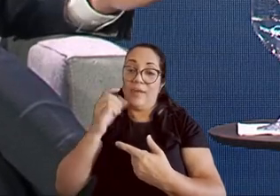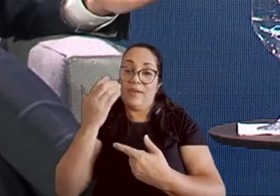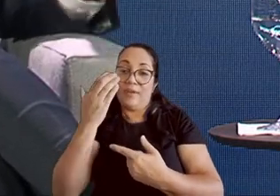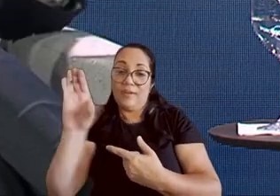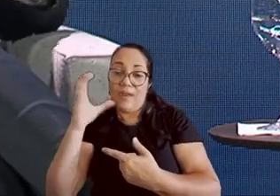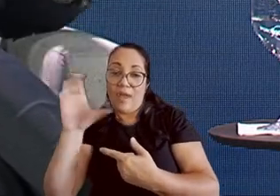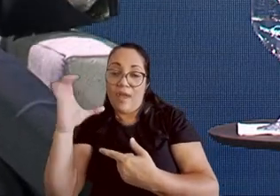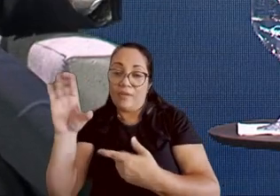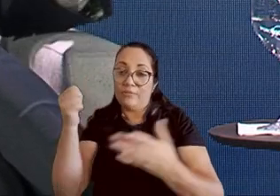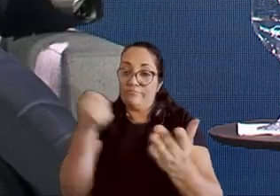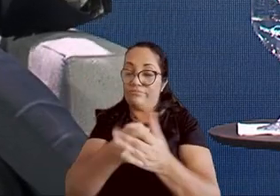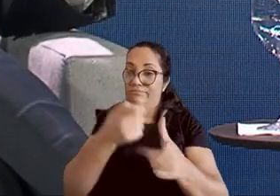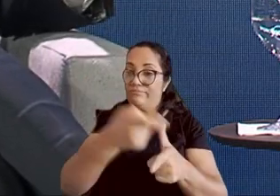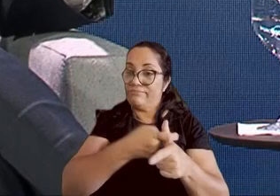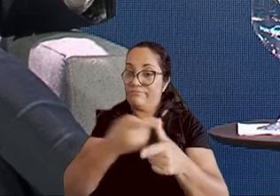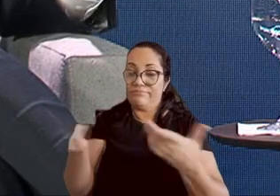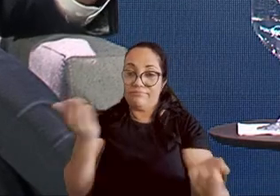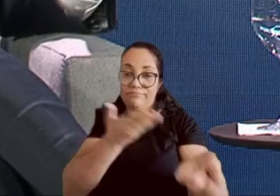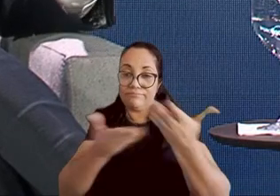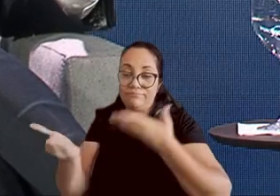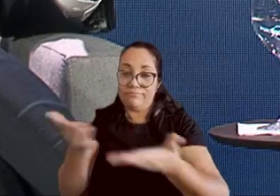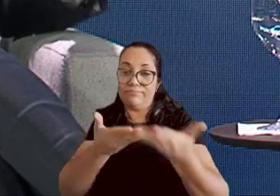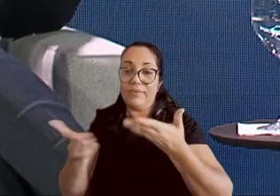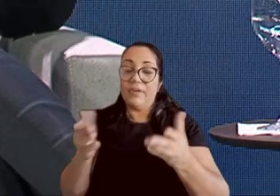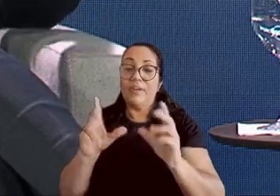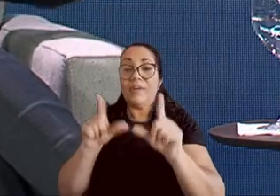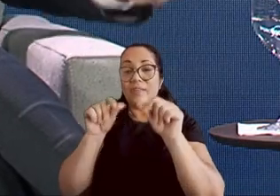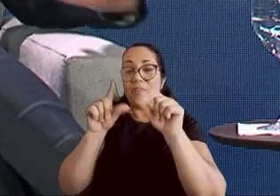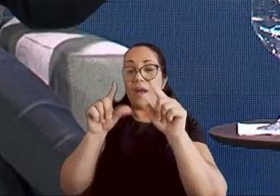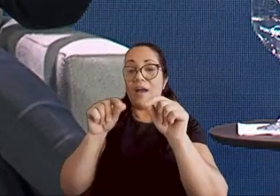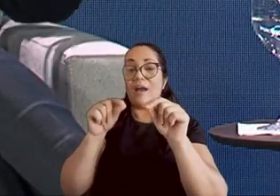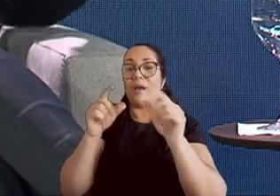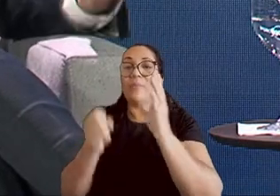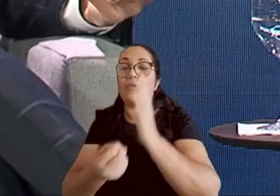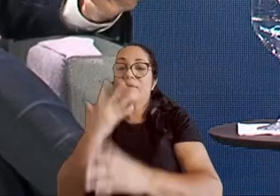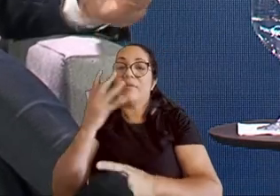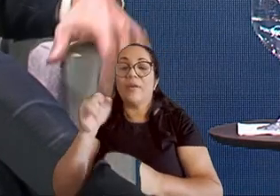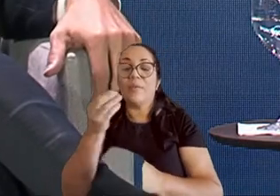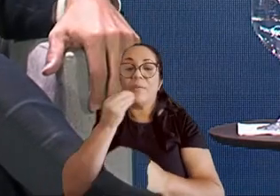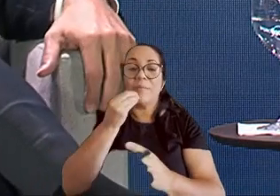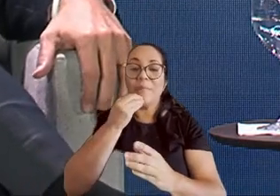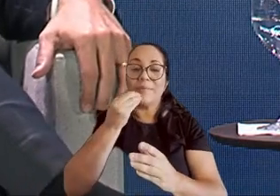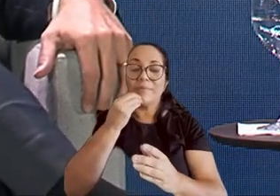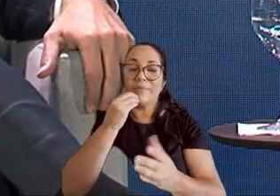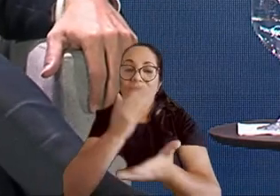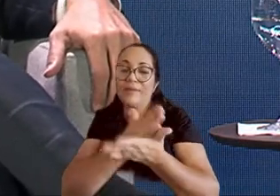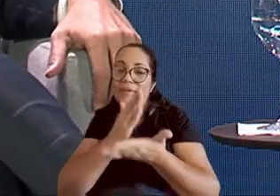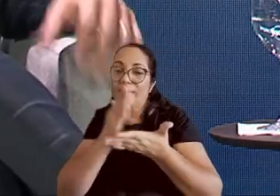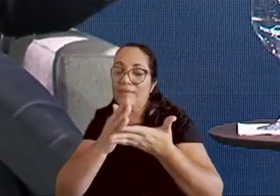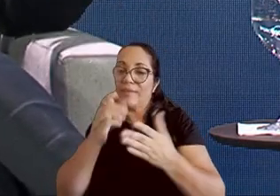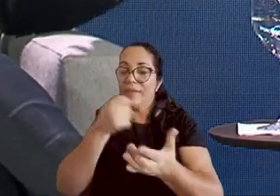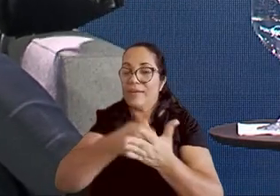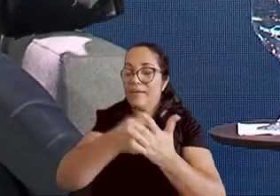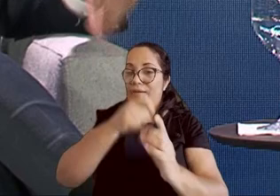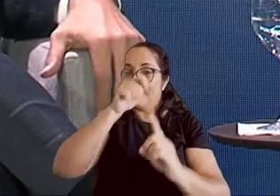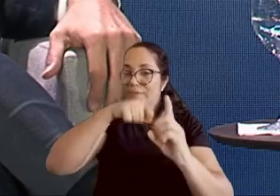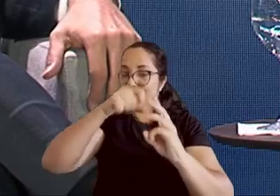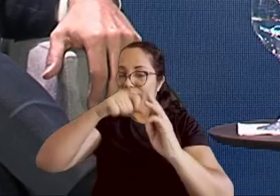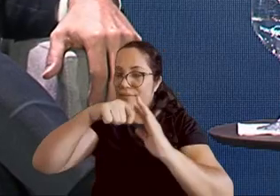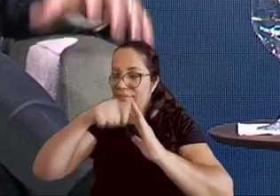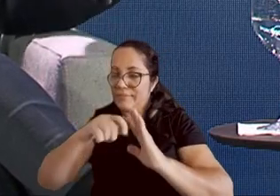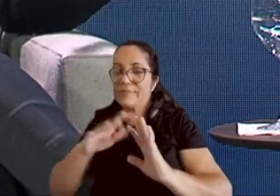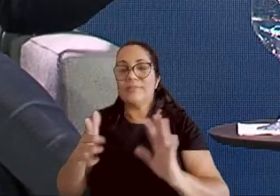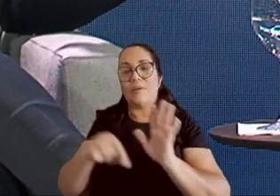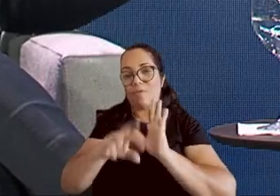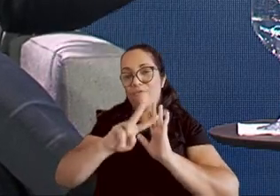tipo de passiva que pode olhar para essa oportunidade sem problemas de enquadramento de ele do ativo para o fundo né então isso também ajuda eu acho